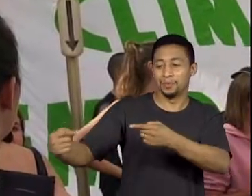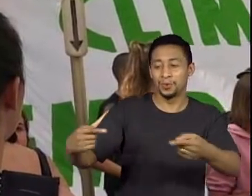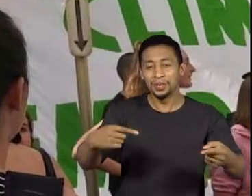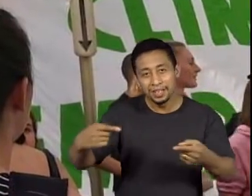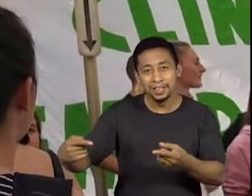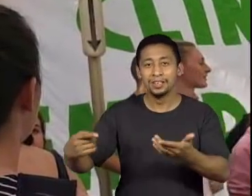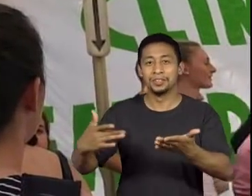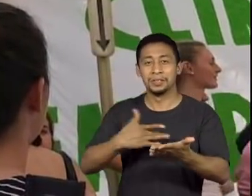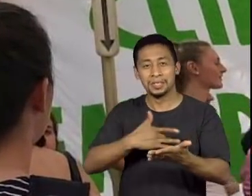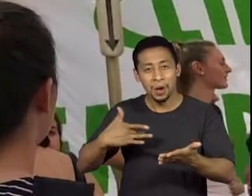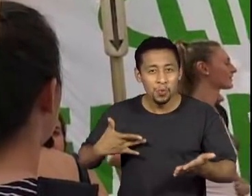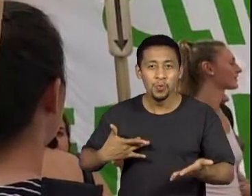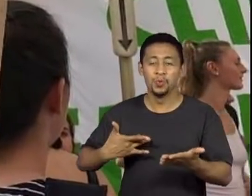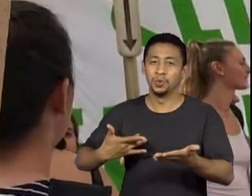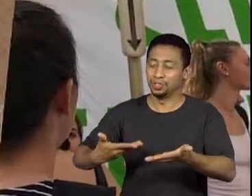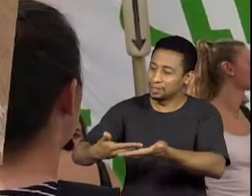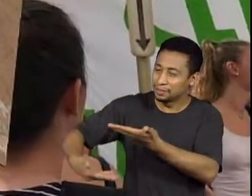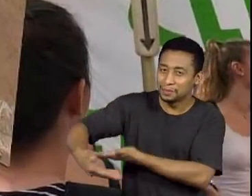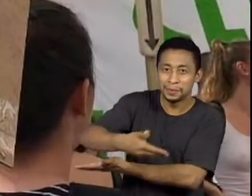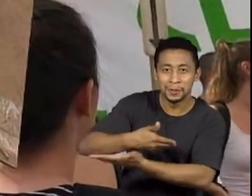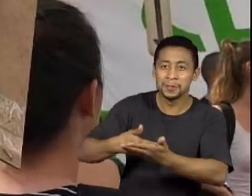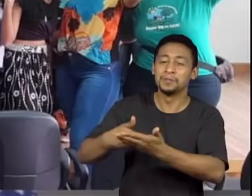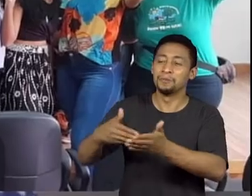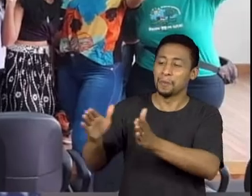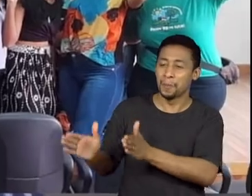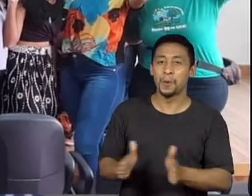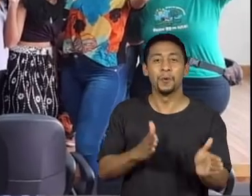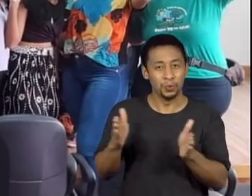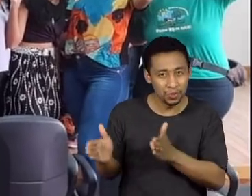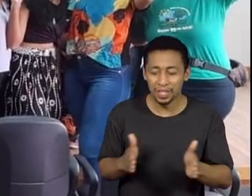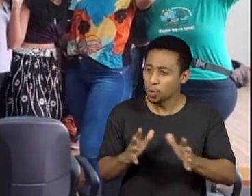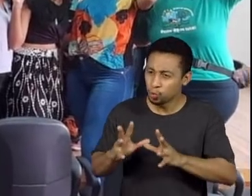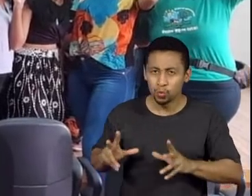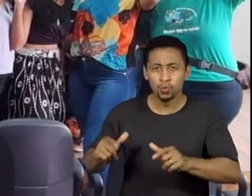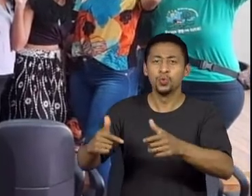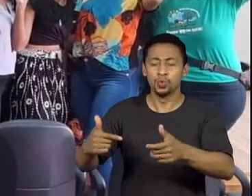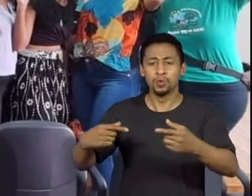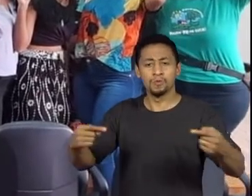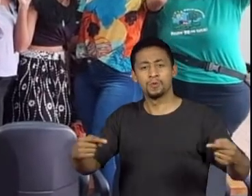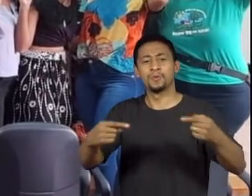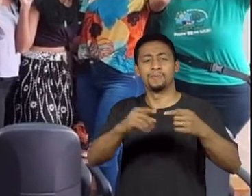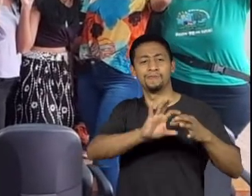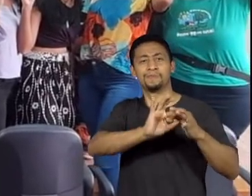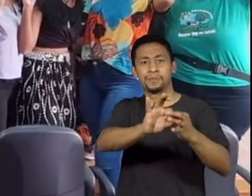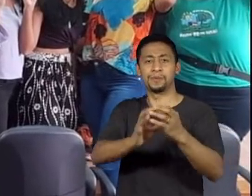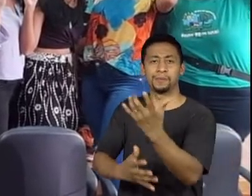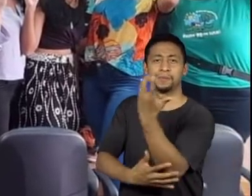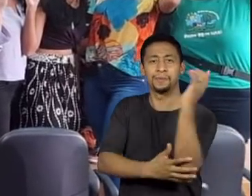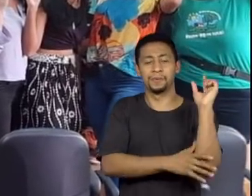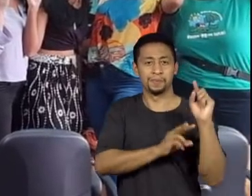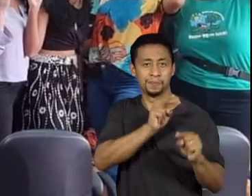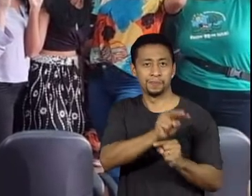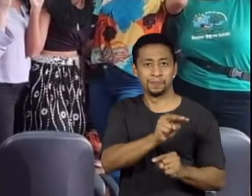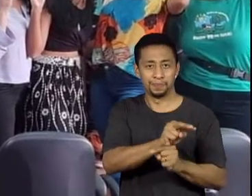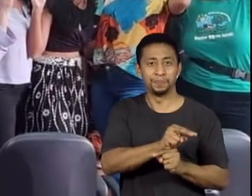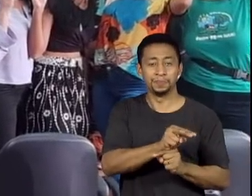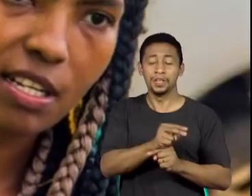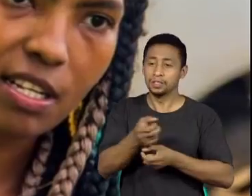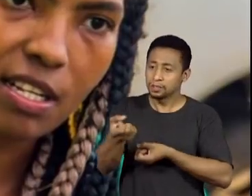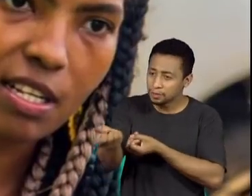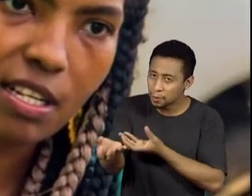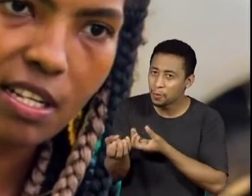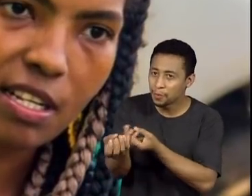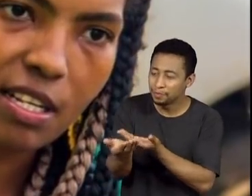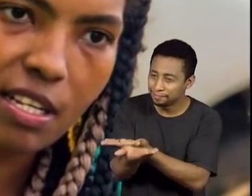de saúde, as políticas de produção. Então, isso é que a gente leva, né, para que eles entendam,